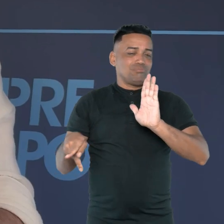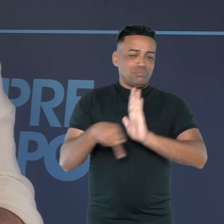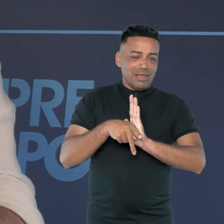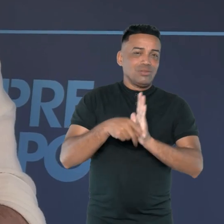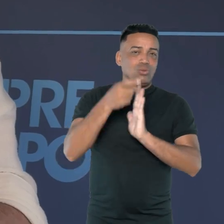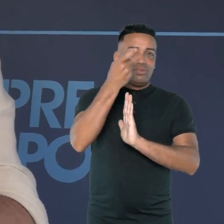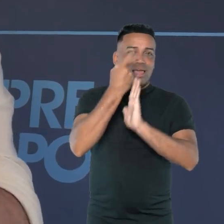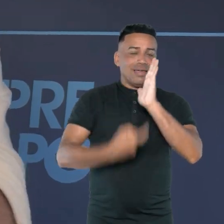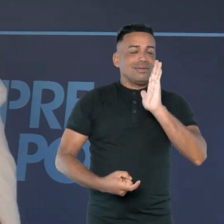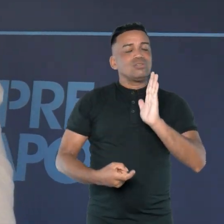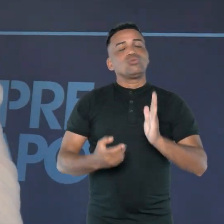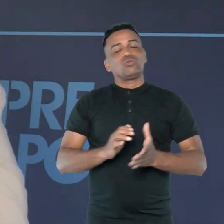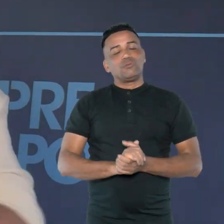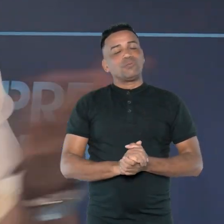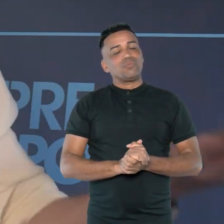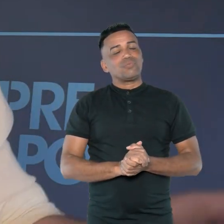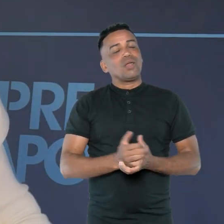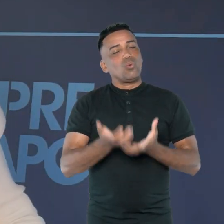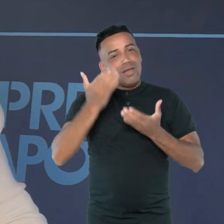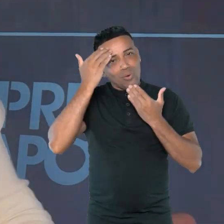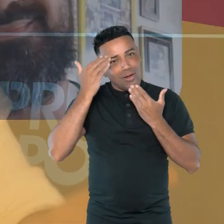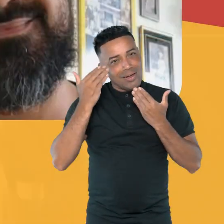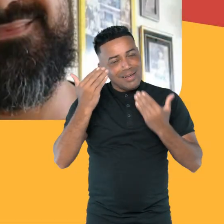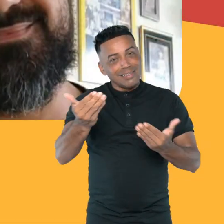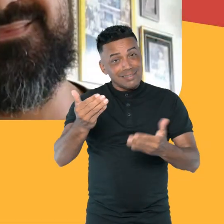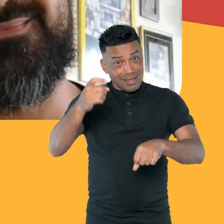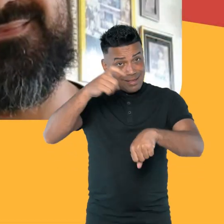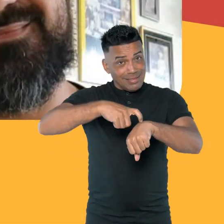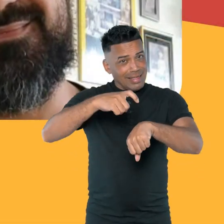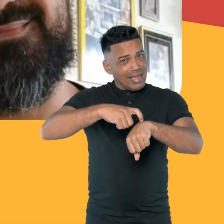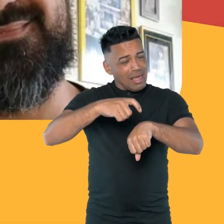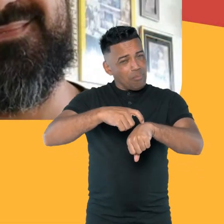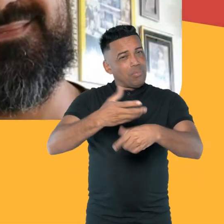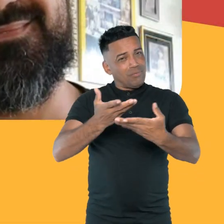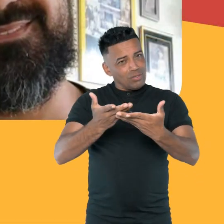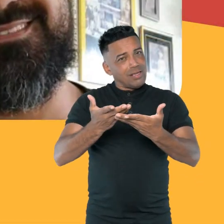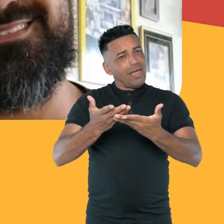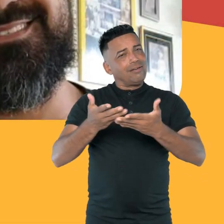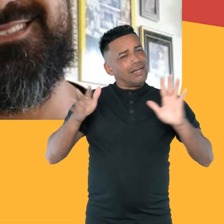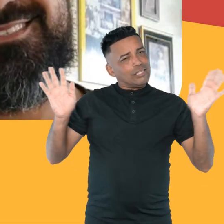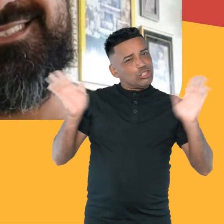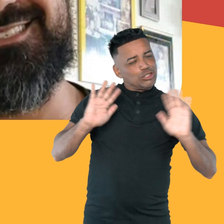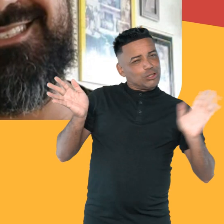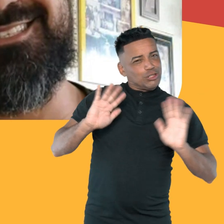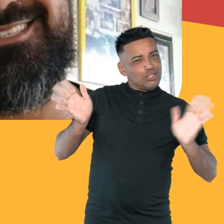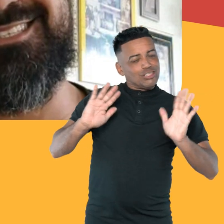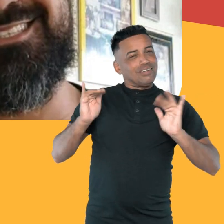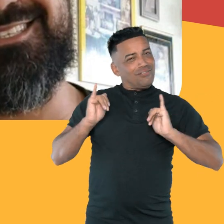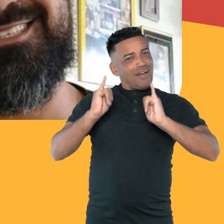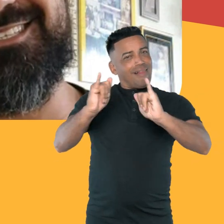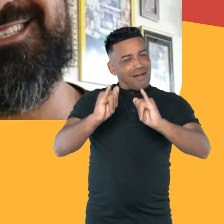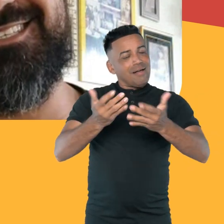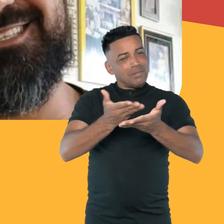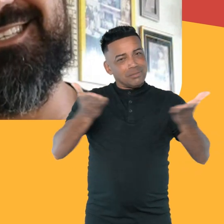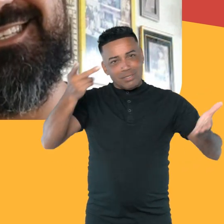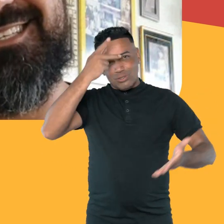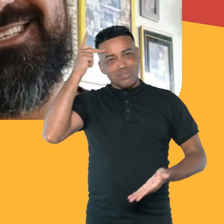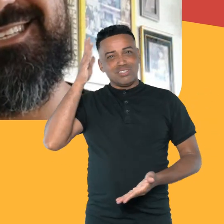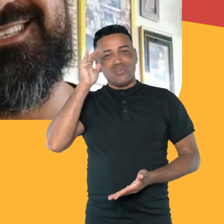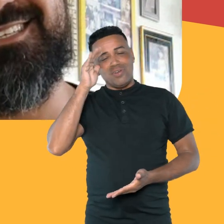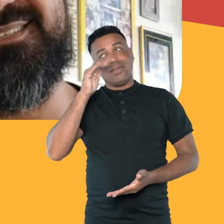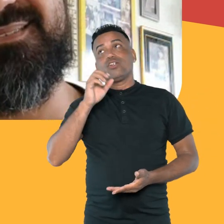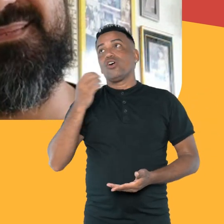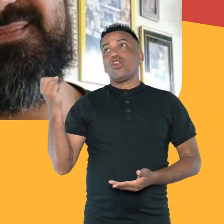Oliveira. Rafael, quero te agradecer imensamente. Vou deixar esse tempo aqui para você se despedir de quem está vendo a gente. Espero ter uma